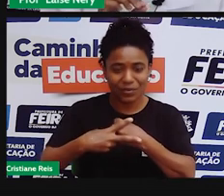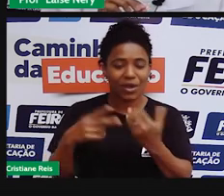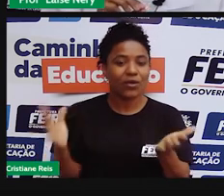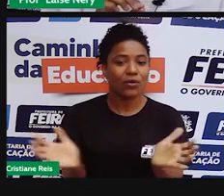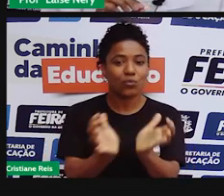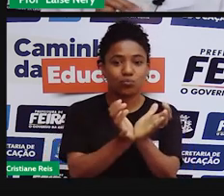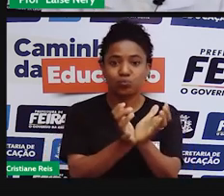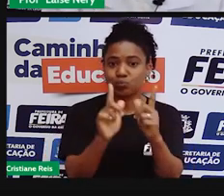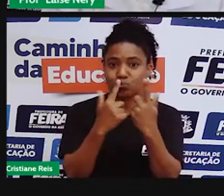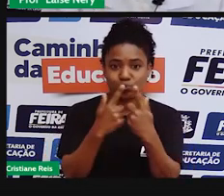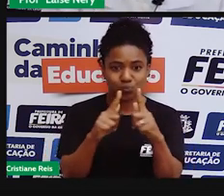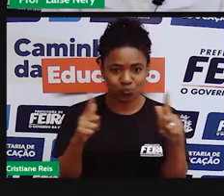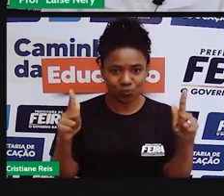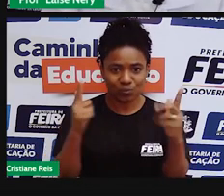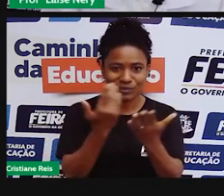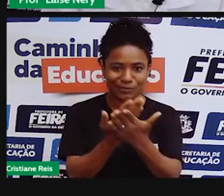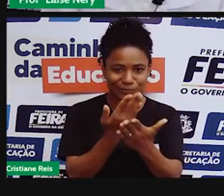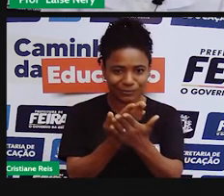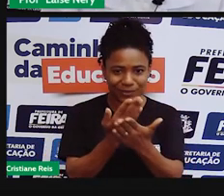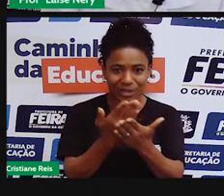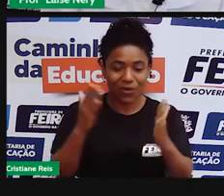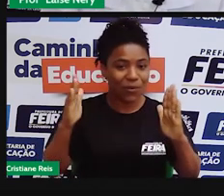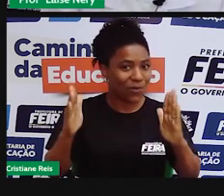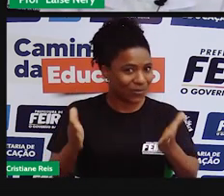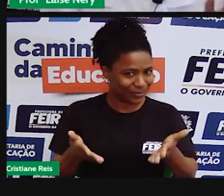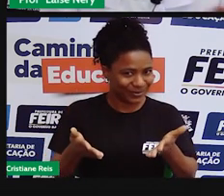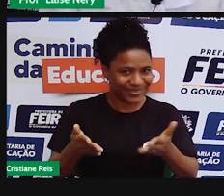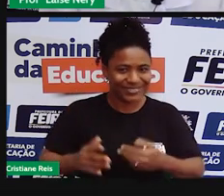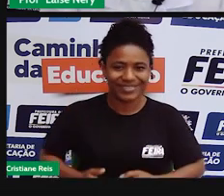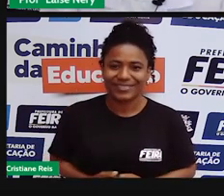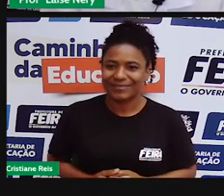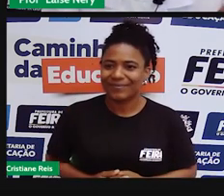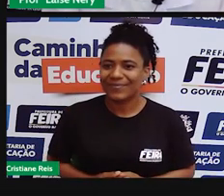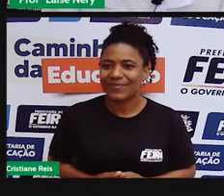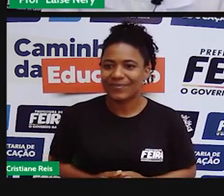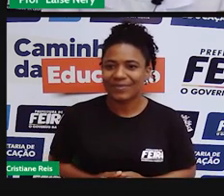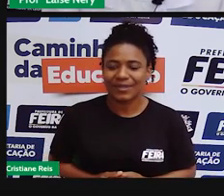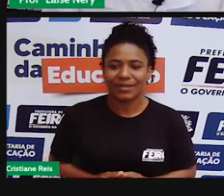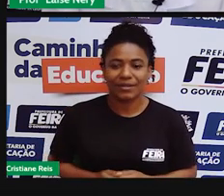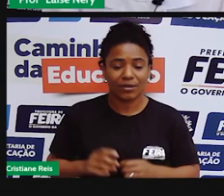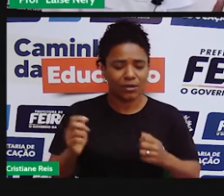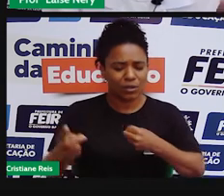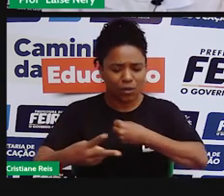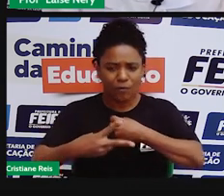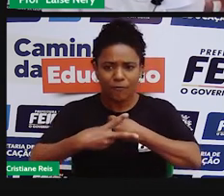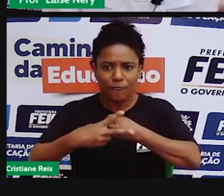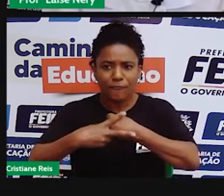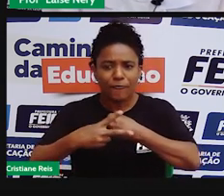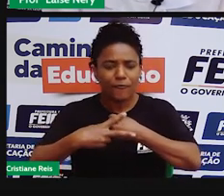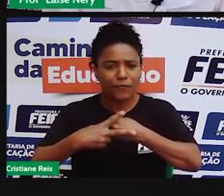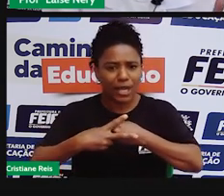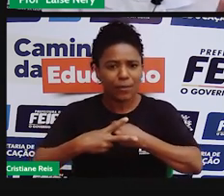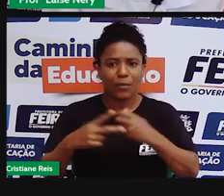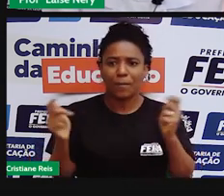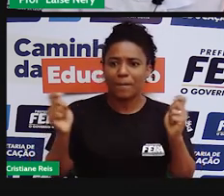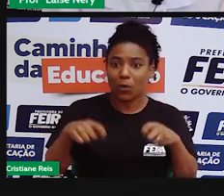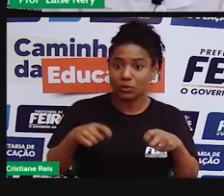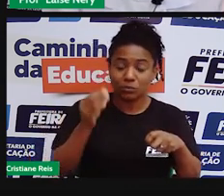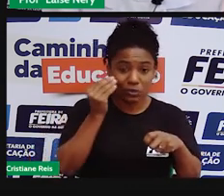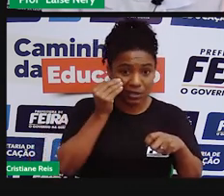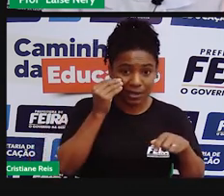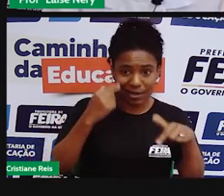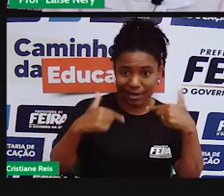vamos estudar hoje E aí e os verbos são palavras que podem expressar